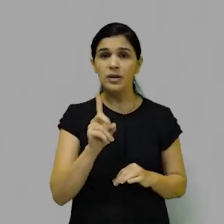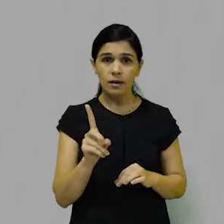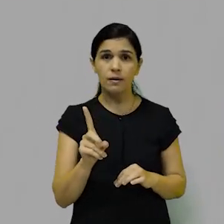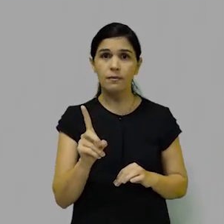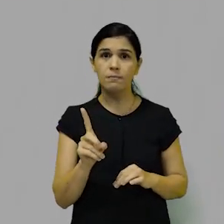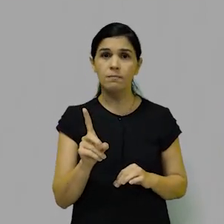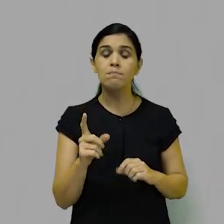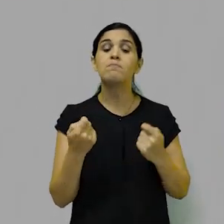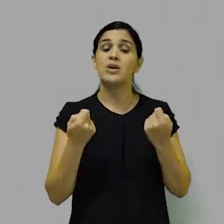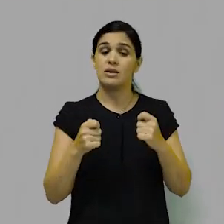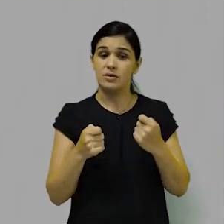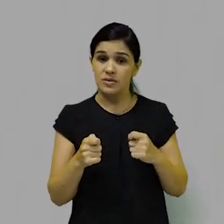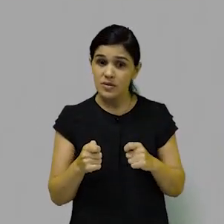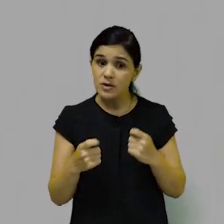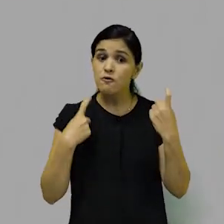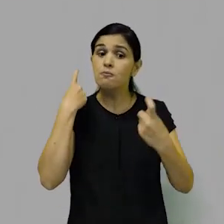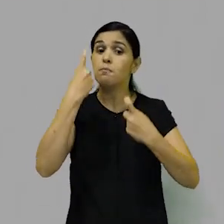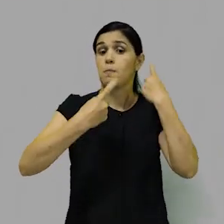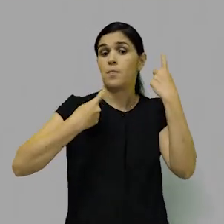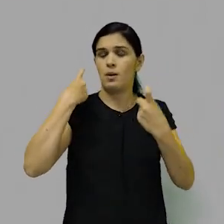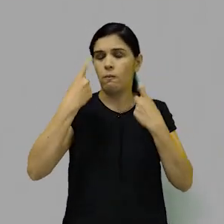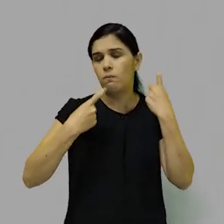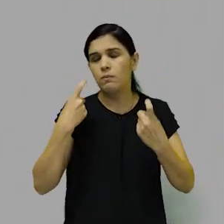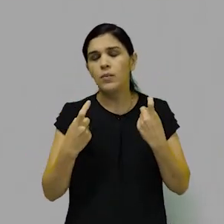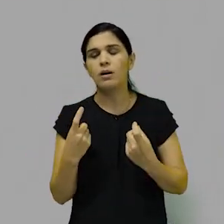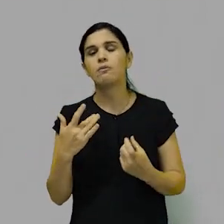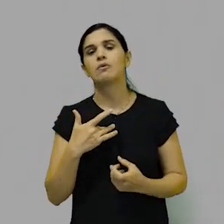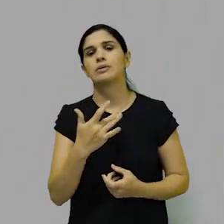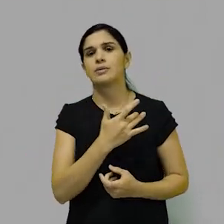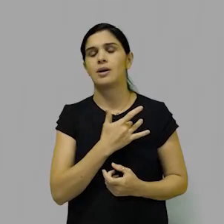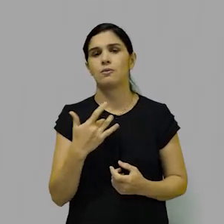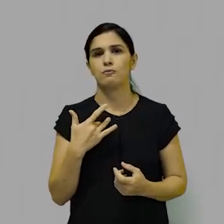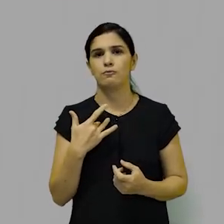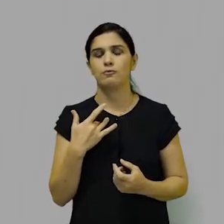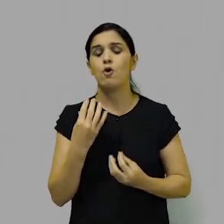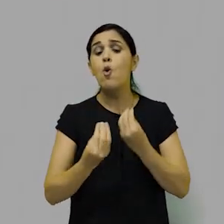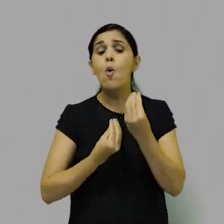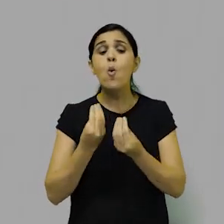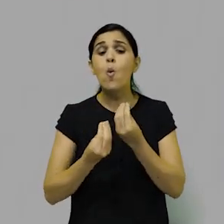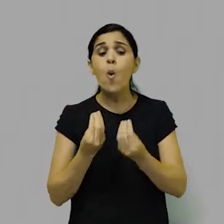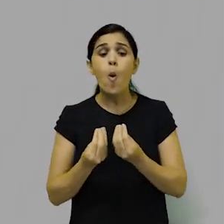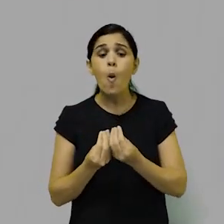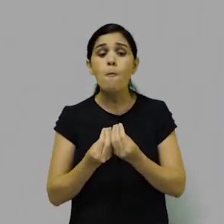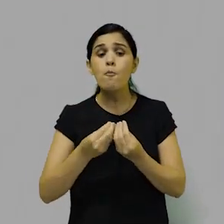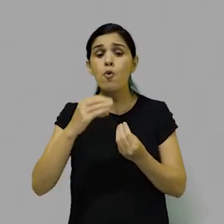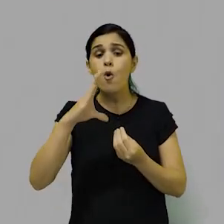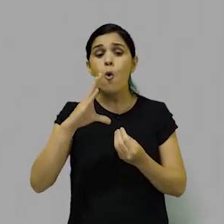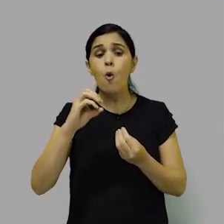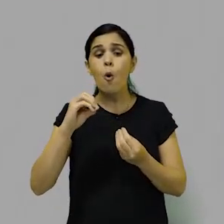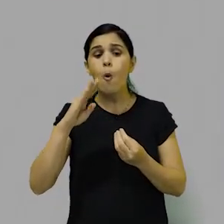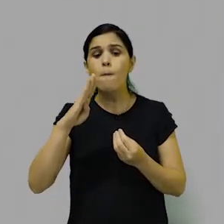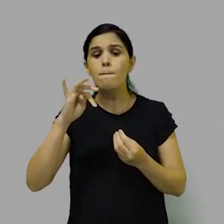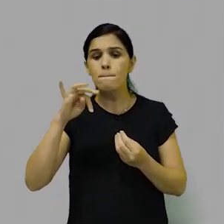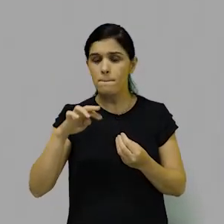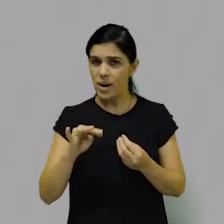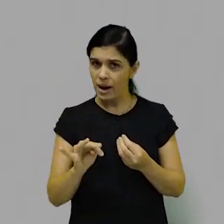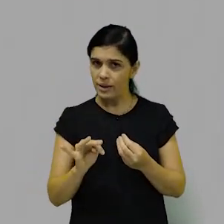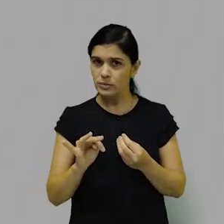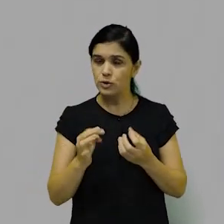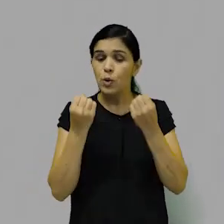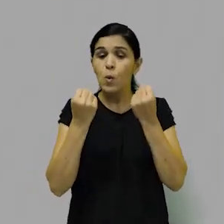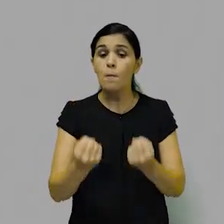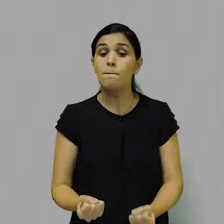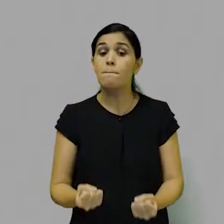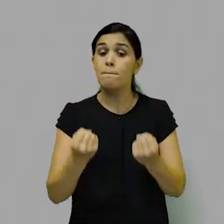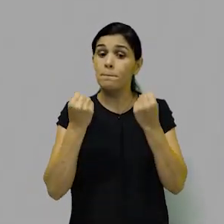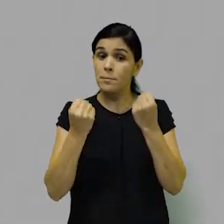de estética. Professor, e esse combate ao excesso de peso? Sim, eu falo aqui de obesidade. Aquela pessoa que está acima